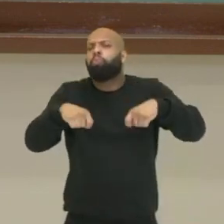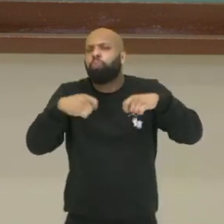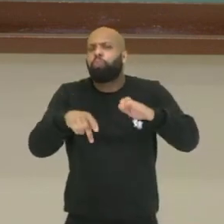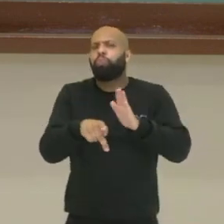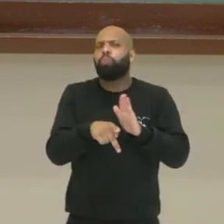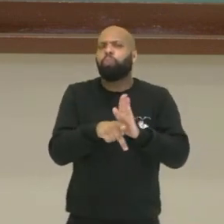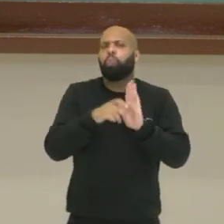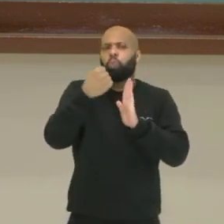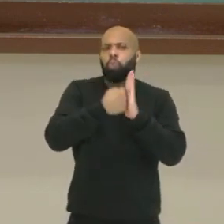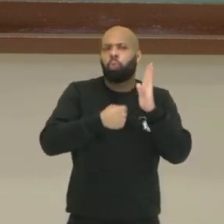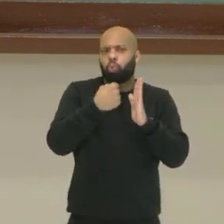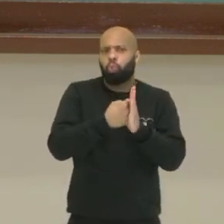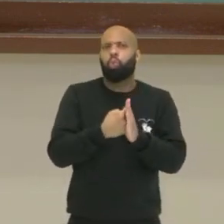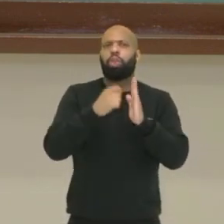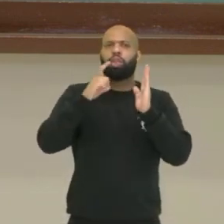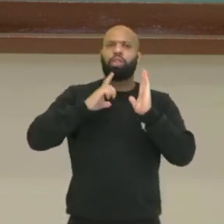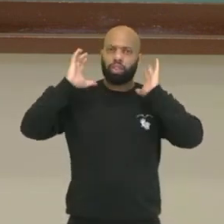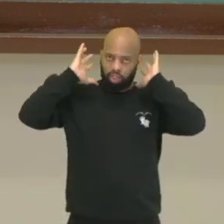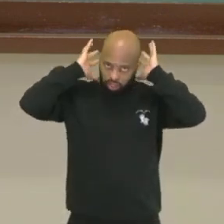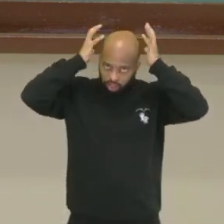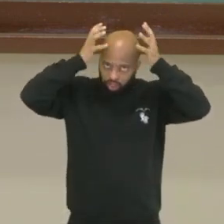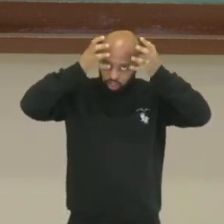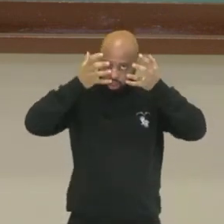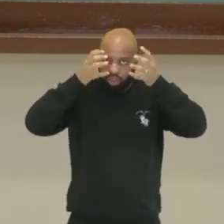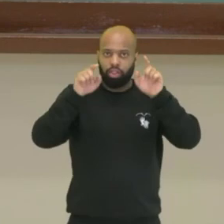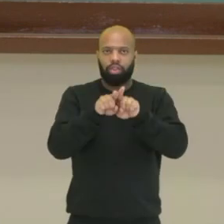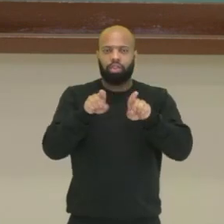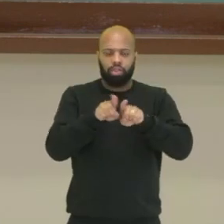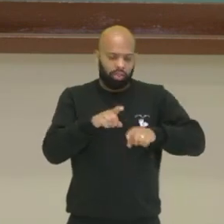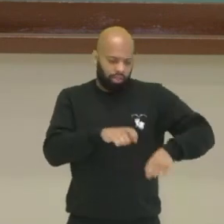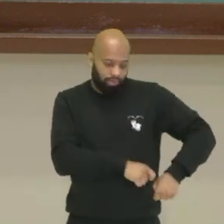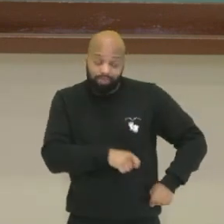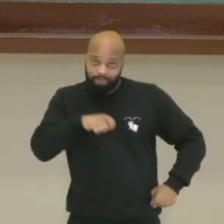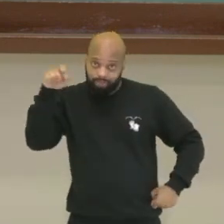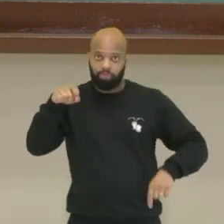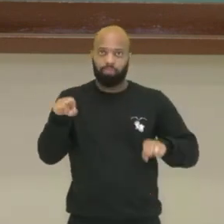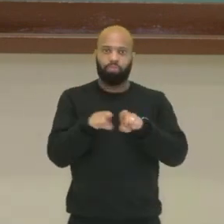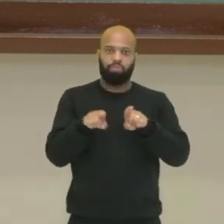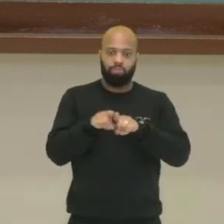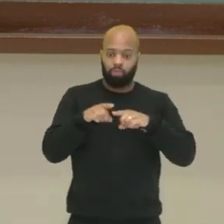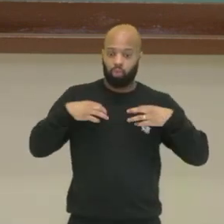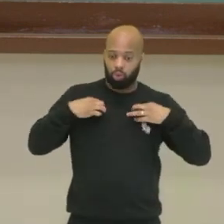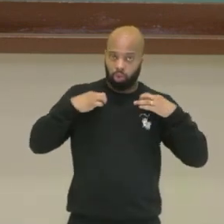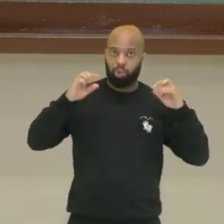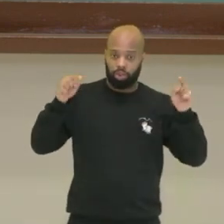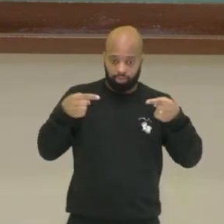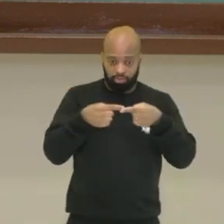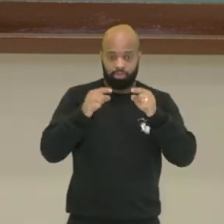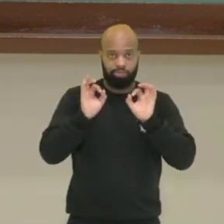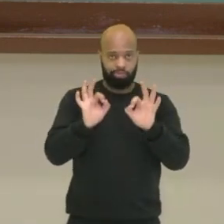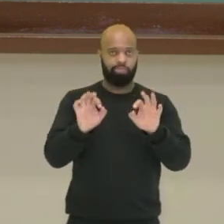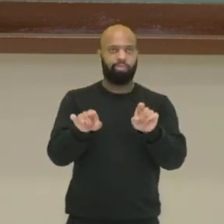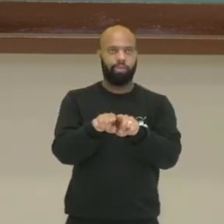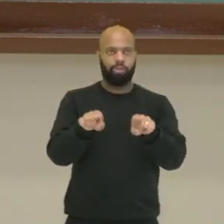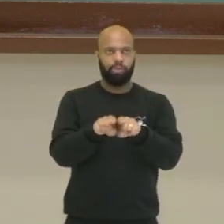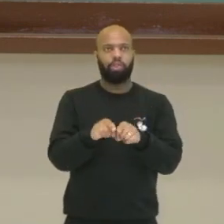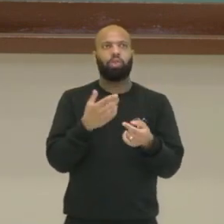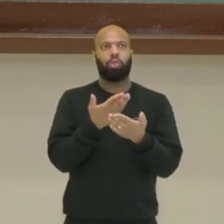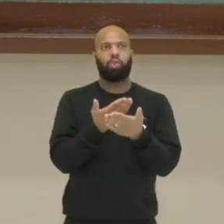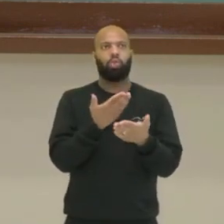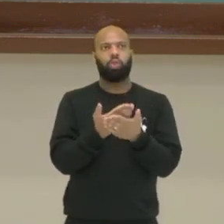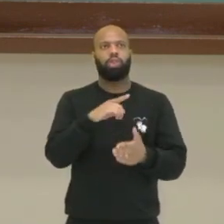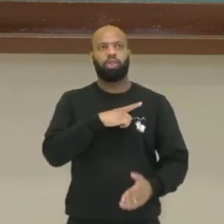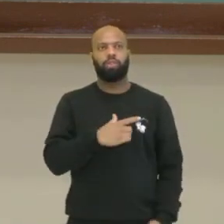na esgrima: sabre, florete, a espada. E nós vimos ali